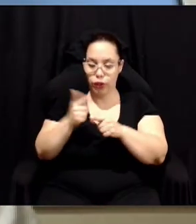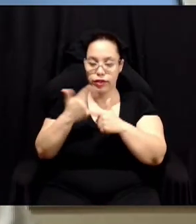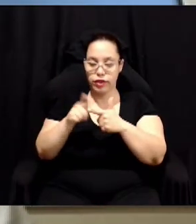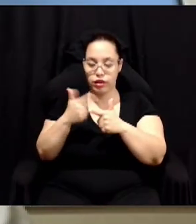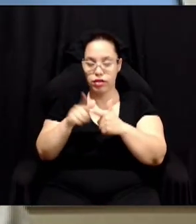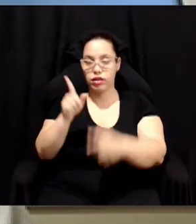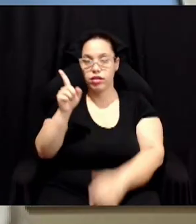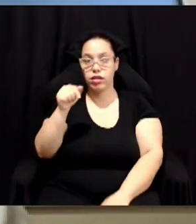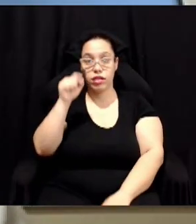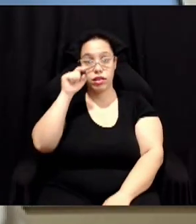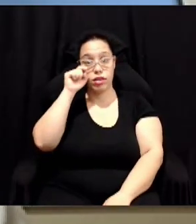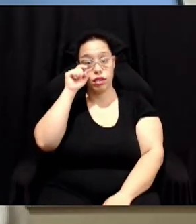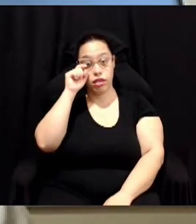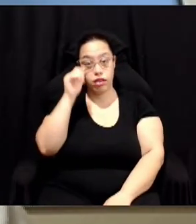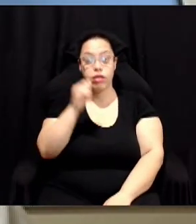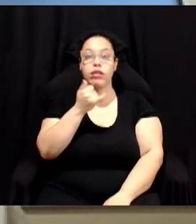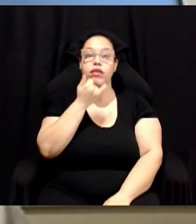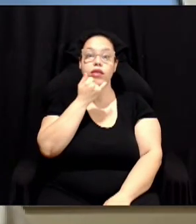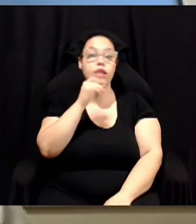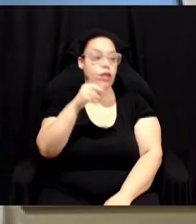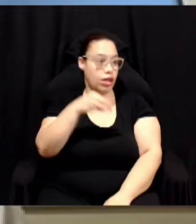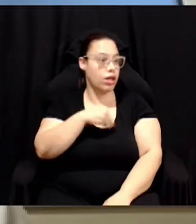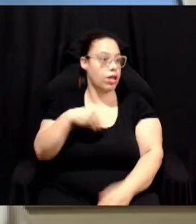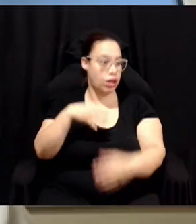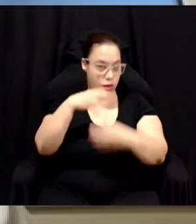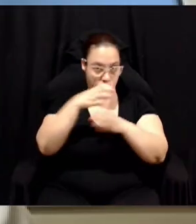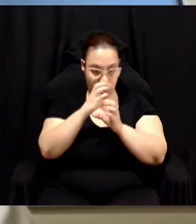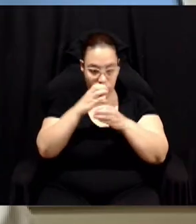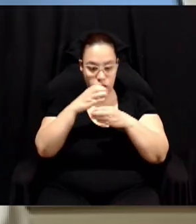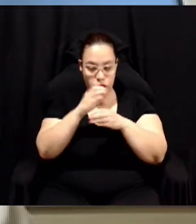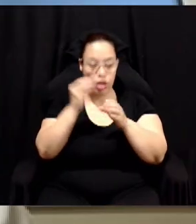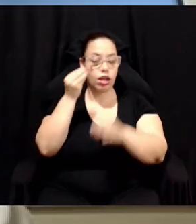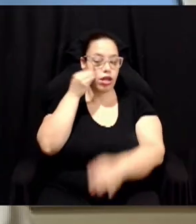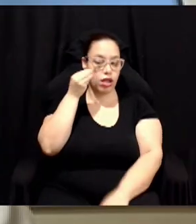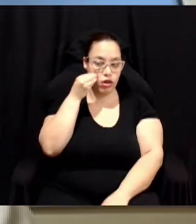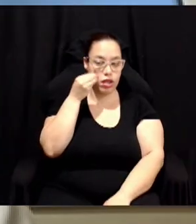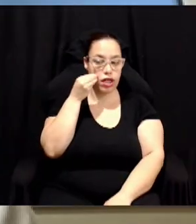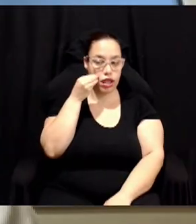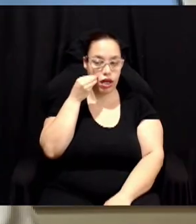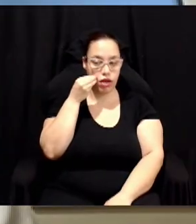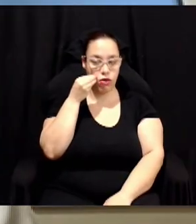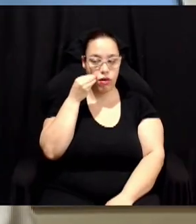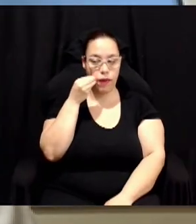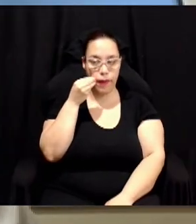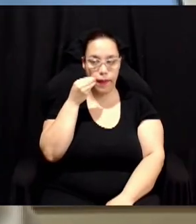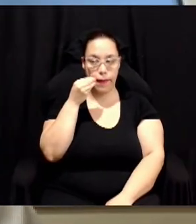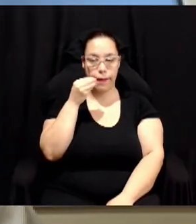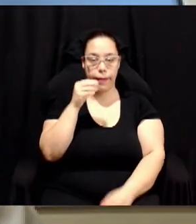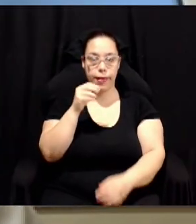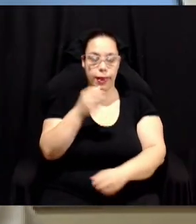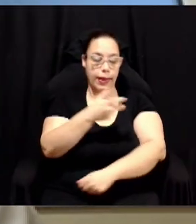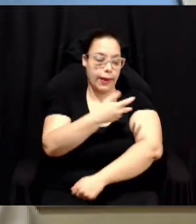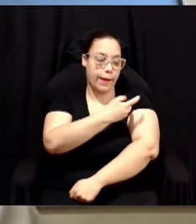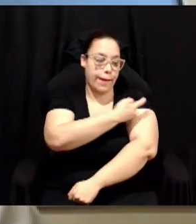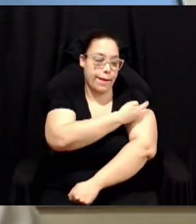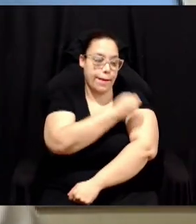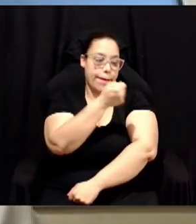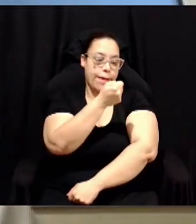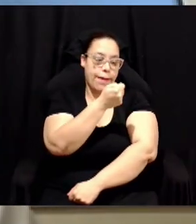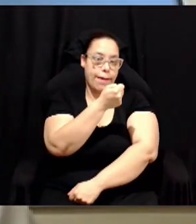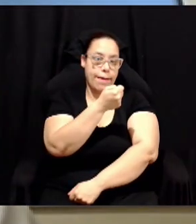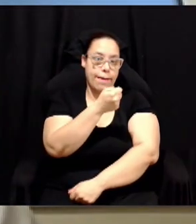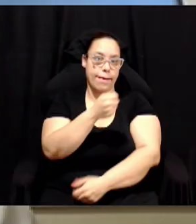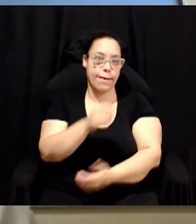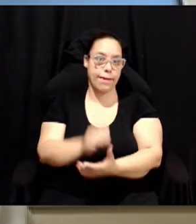sim, desculpa, existem exames de laboratório que estão sendo testados para se colher no sangue, ou então no líquido que